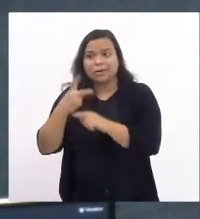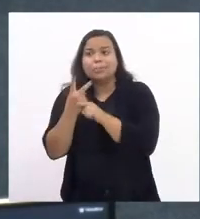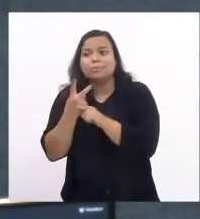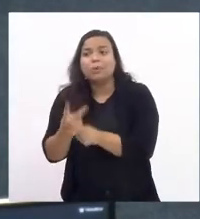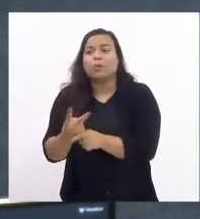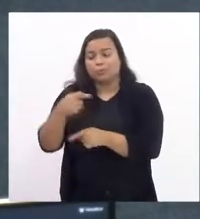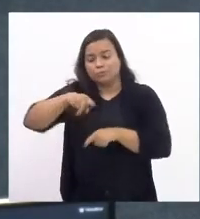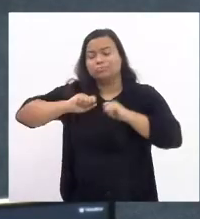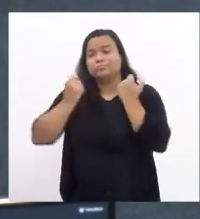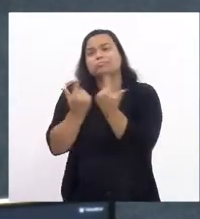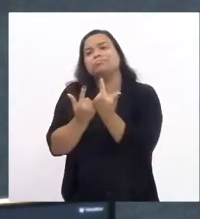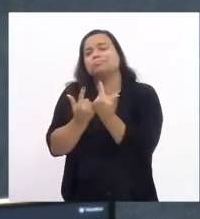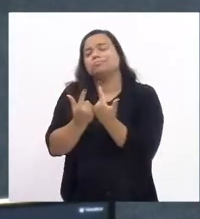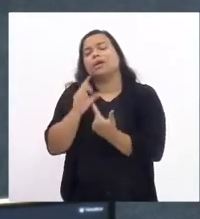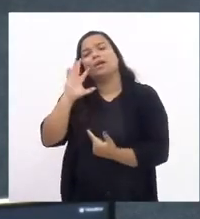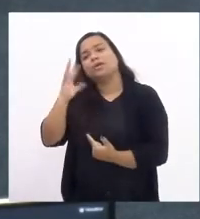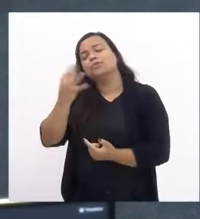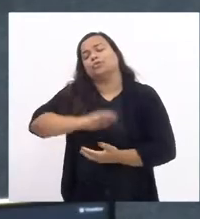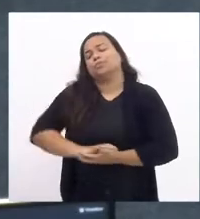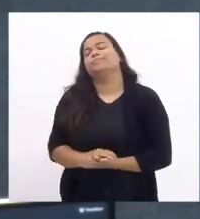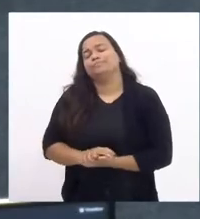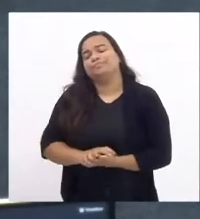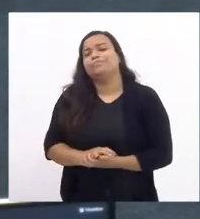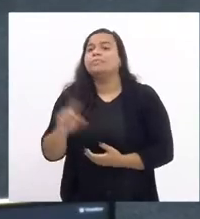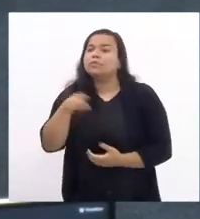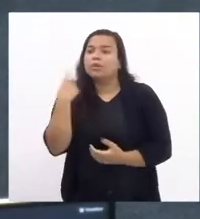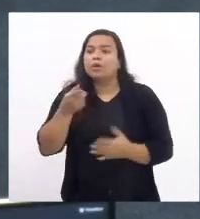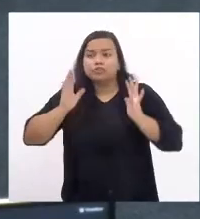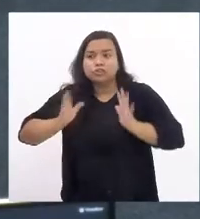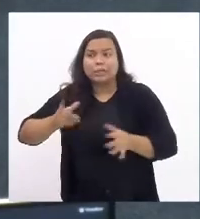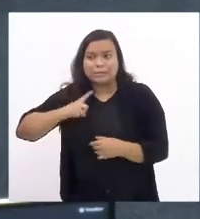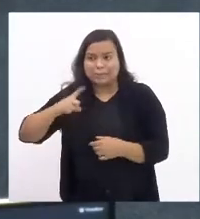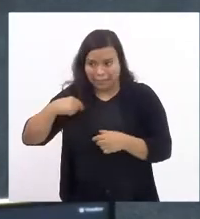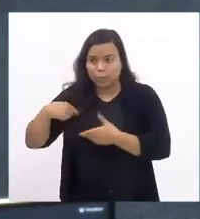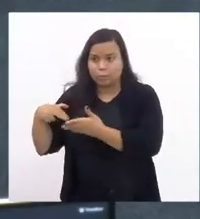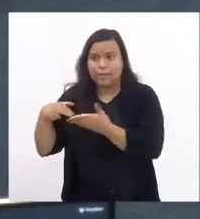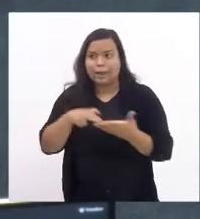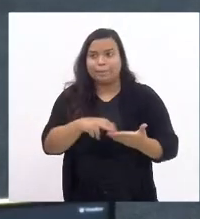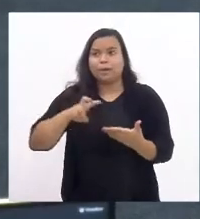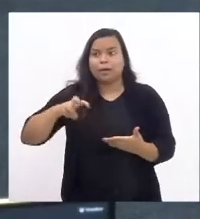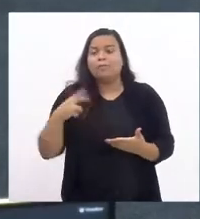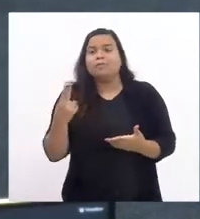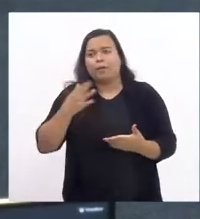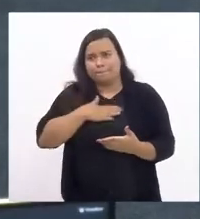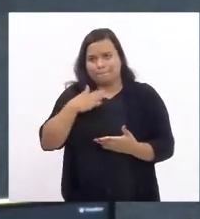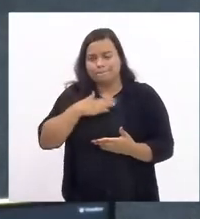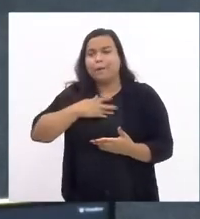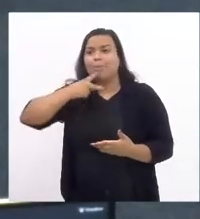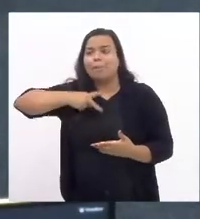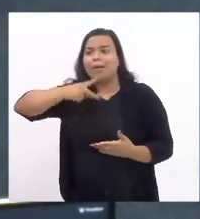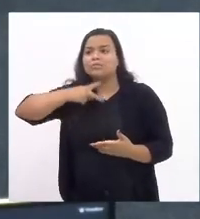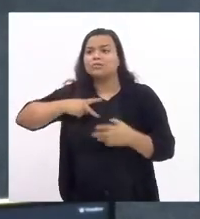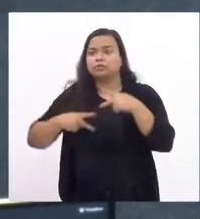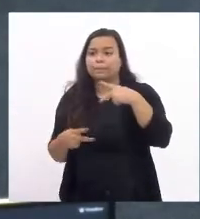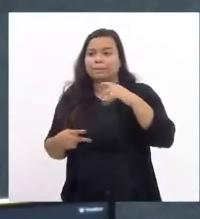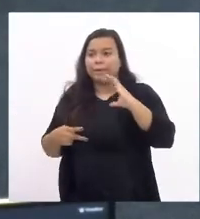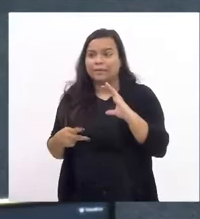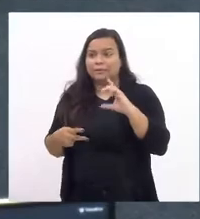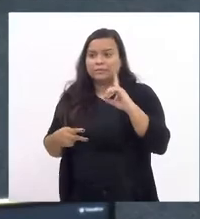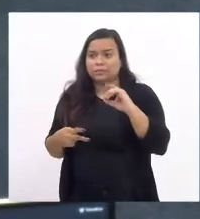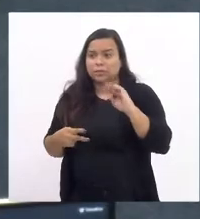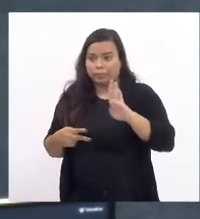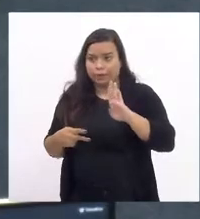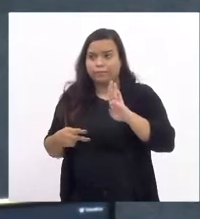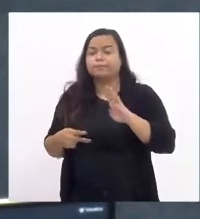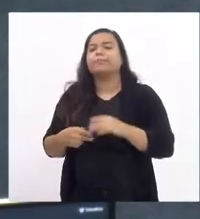casa de leis. Nós temos aqui, e eu vou encaminhar pelo meu partido, PCdoB, o